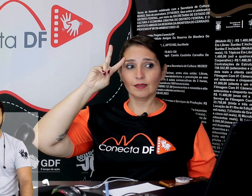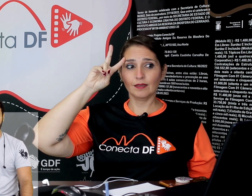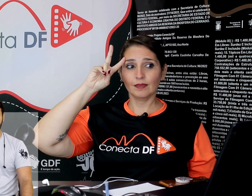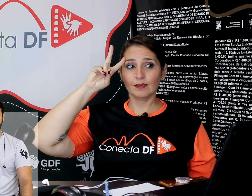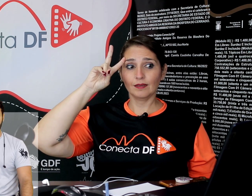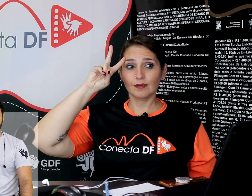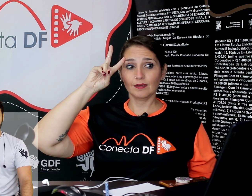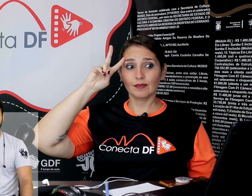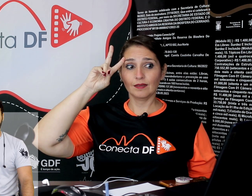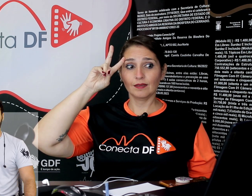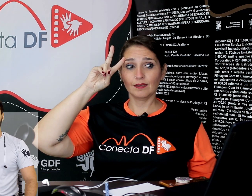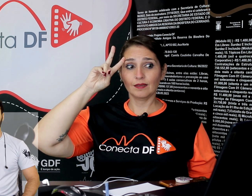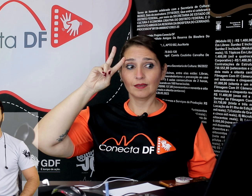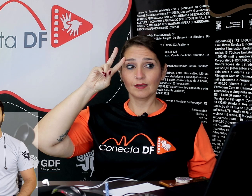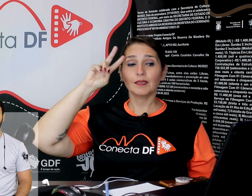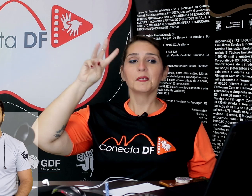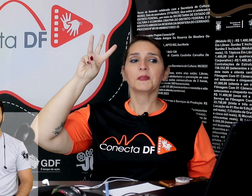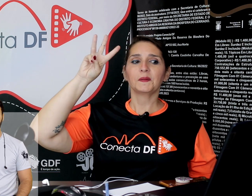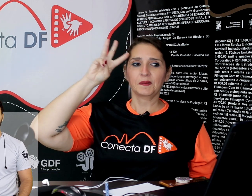Terça.